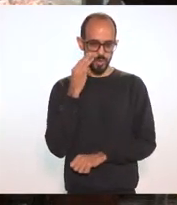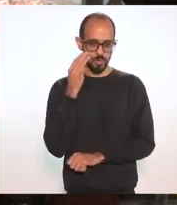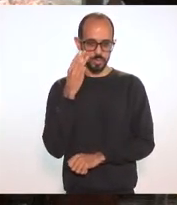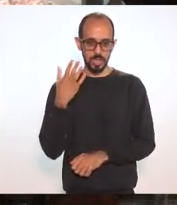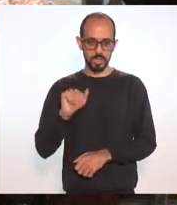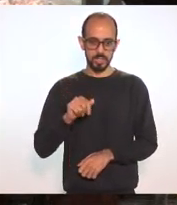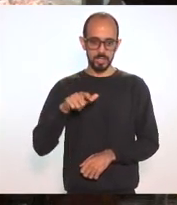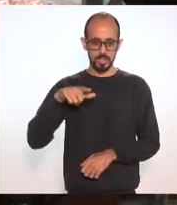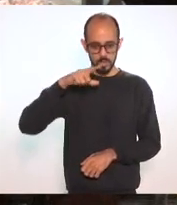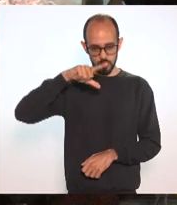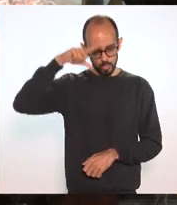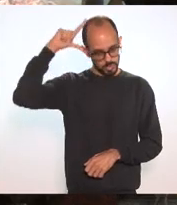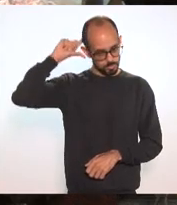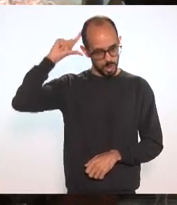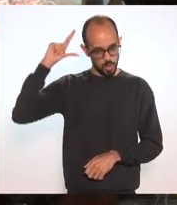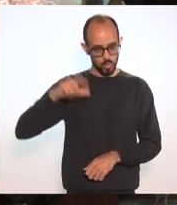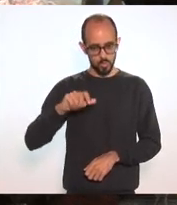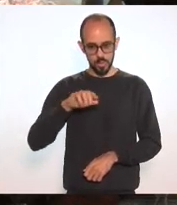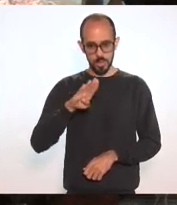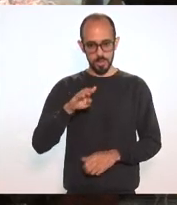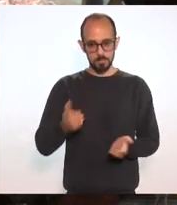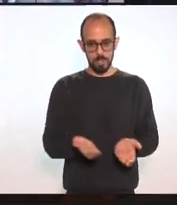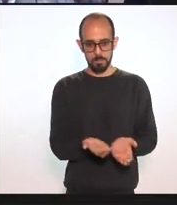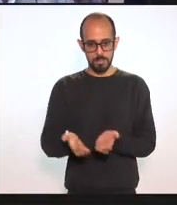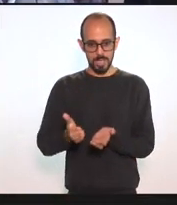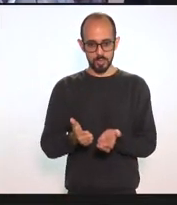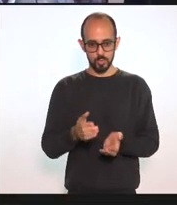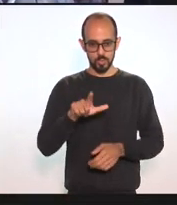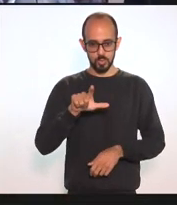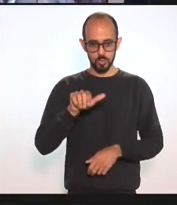Luiz Paulo, Bebeto, Lucinha,